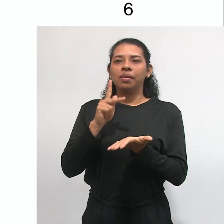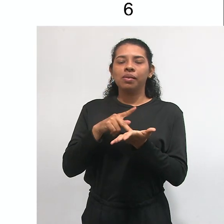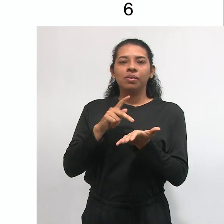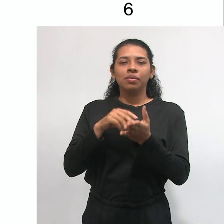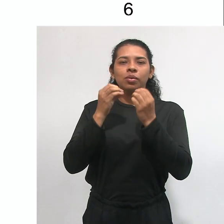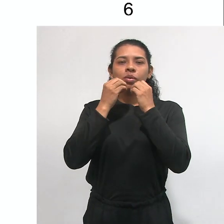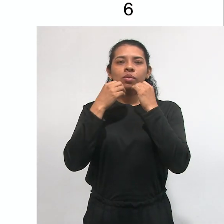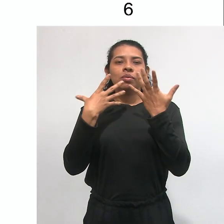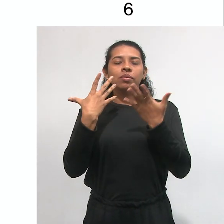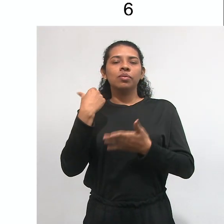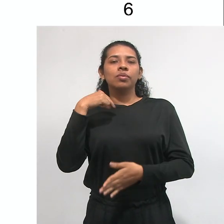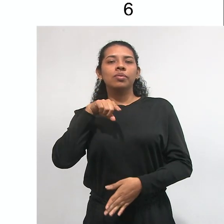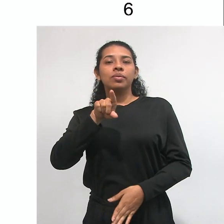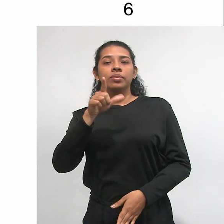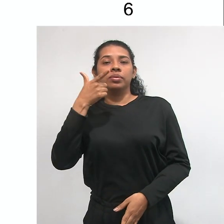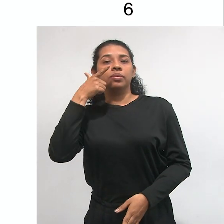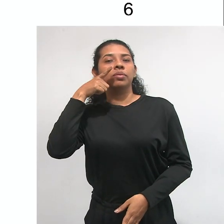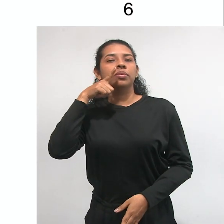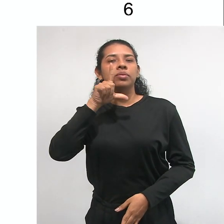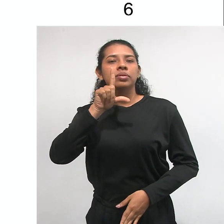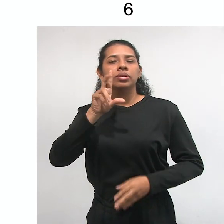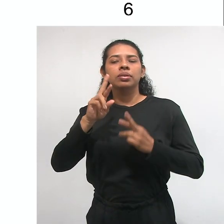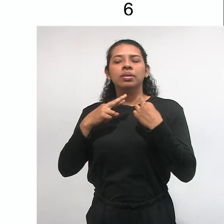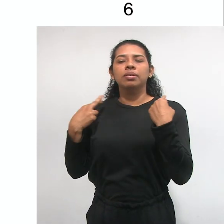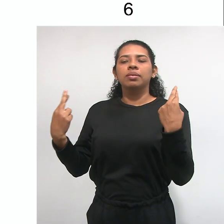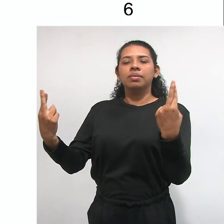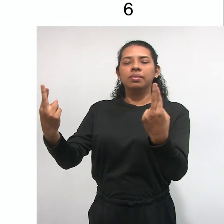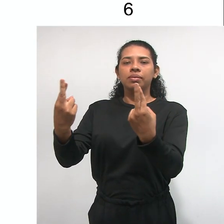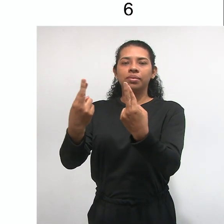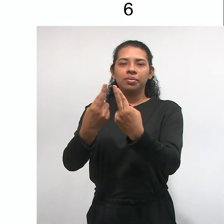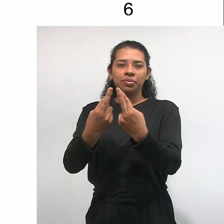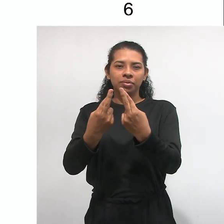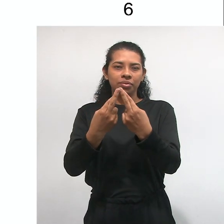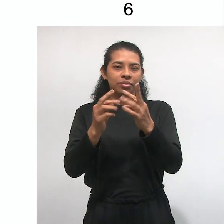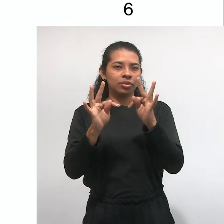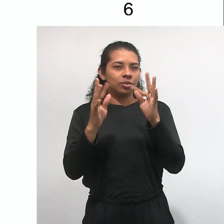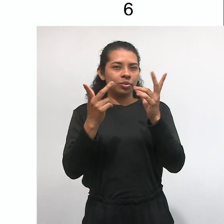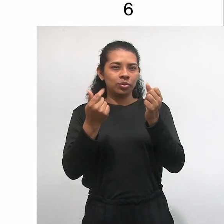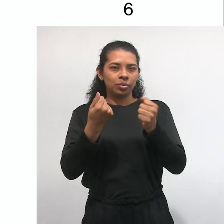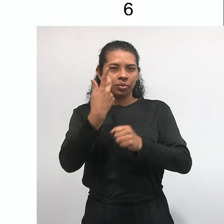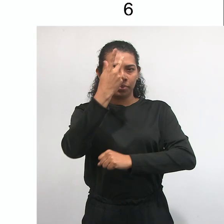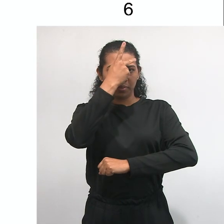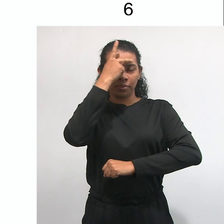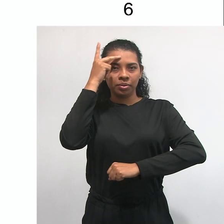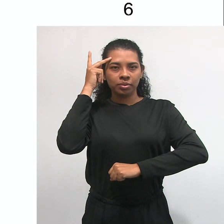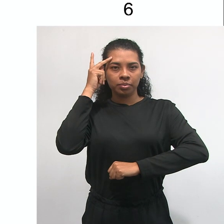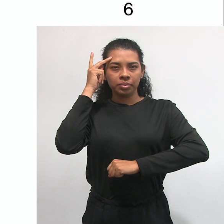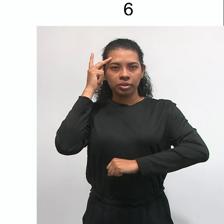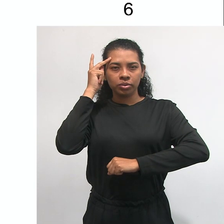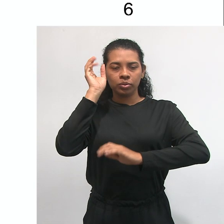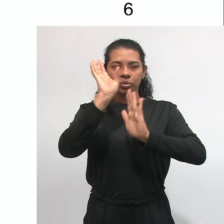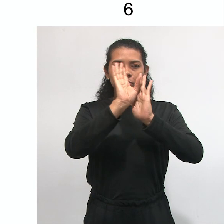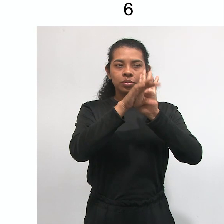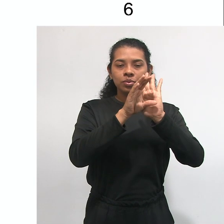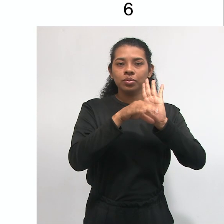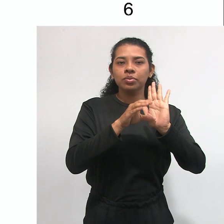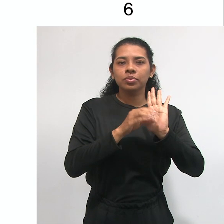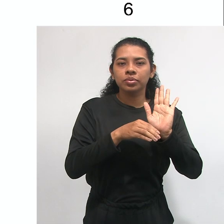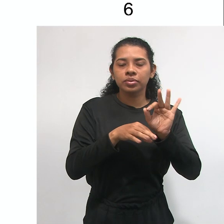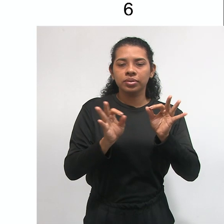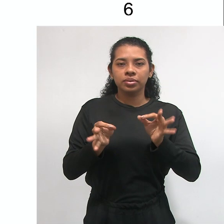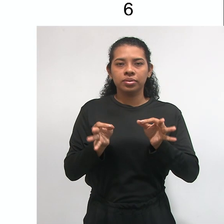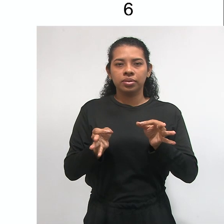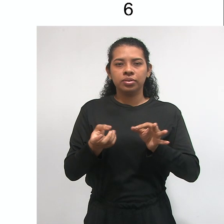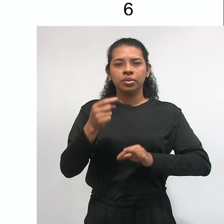você consiga reunir as pessoas para desenvolver aqueles aspectos relacionados ao que